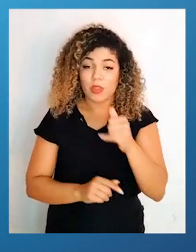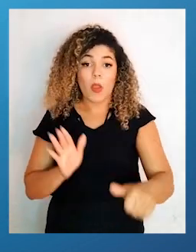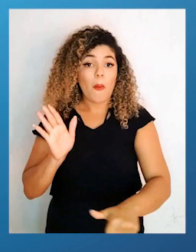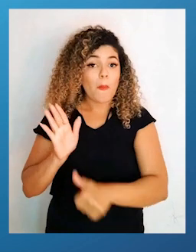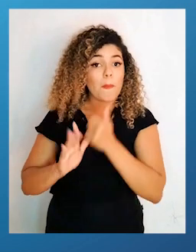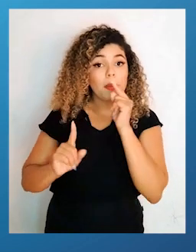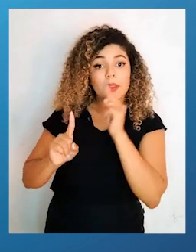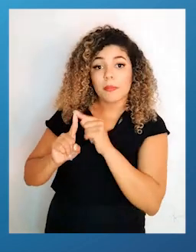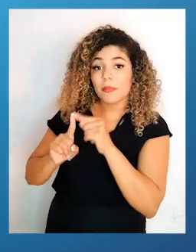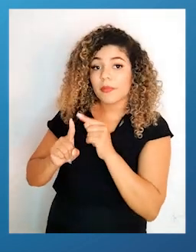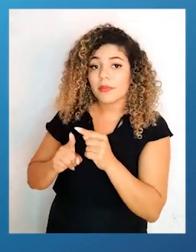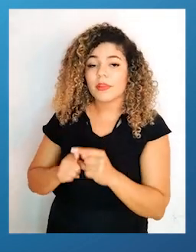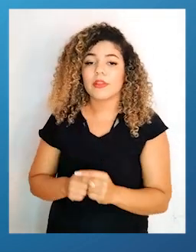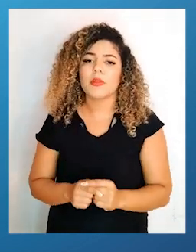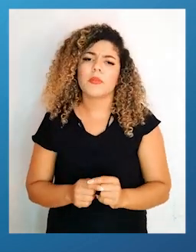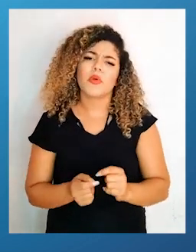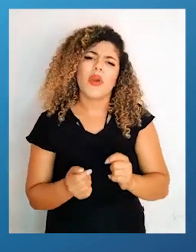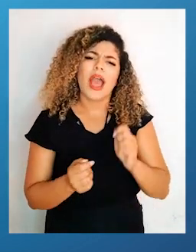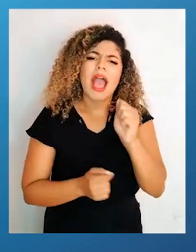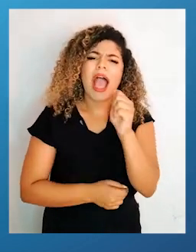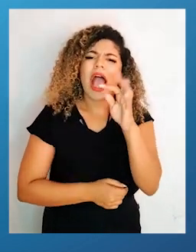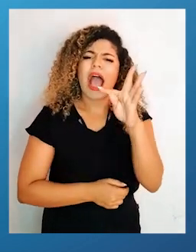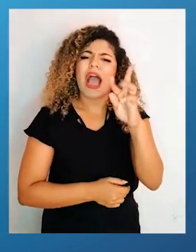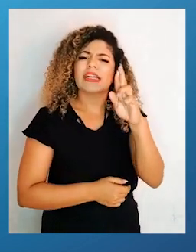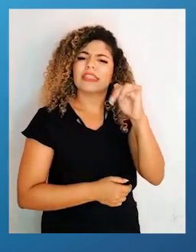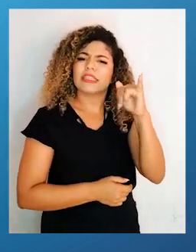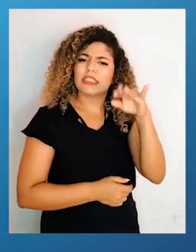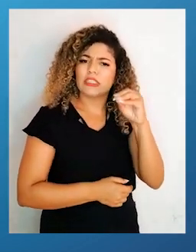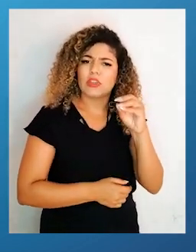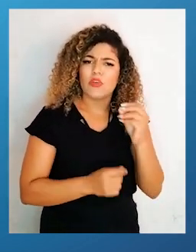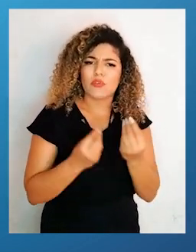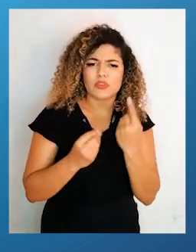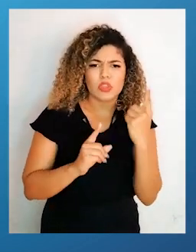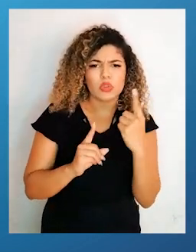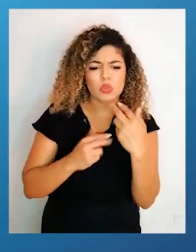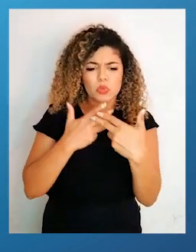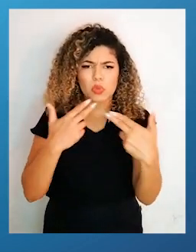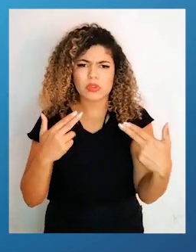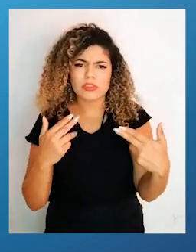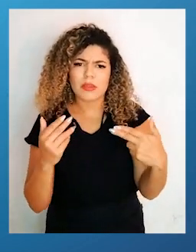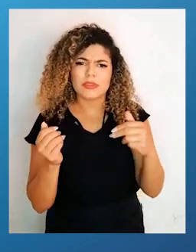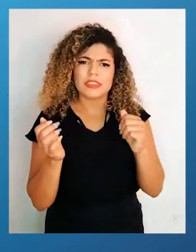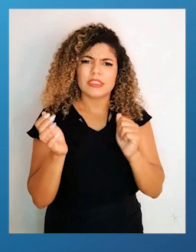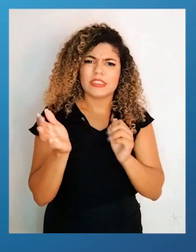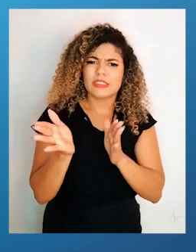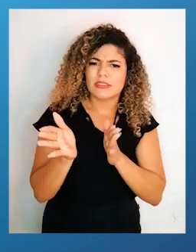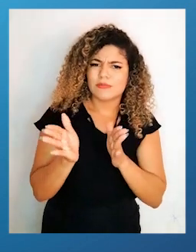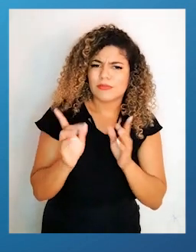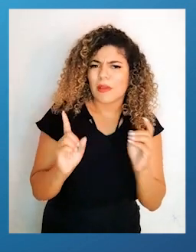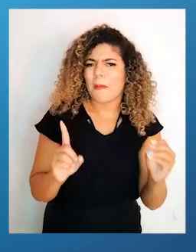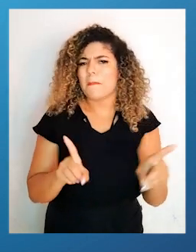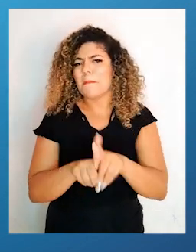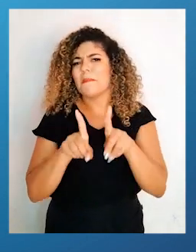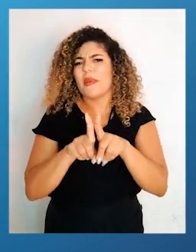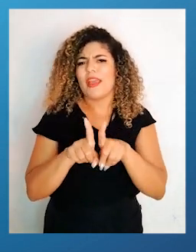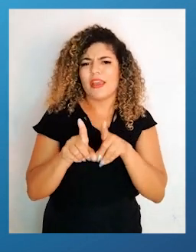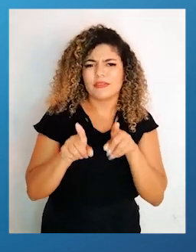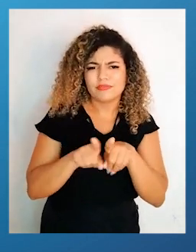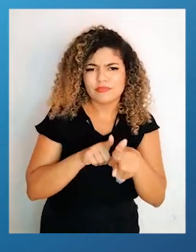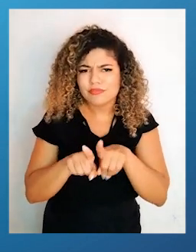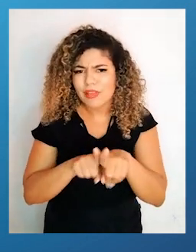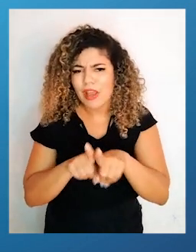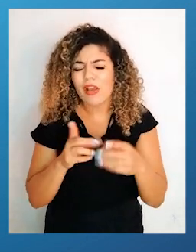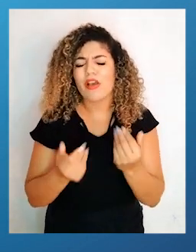a eletrização por atrito. Quando você tem a fricção de dois objetos de corpos diferentes, de material